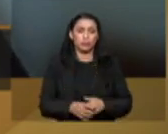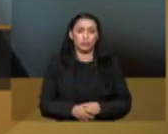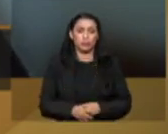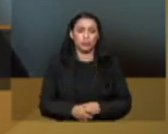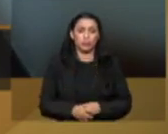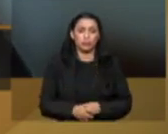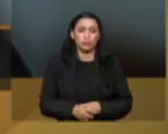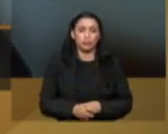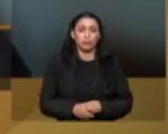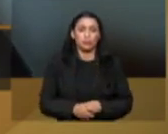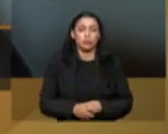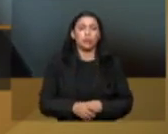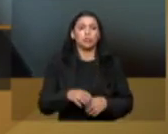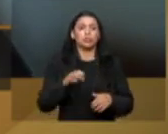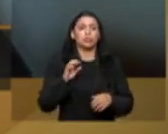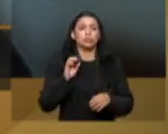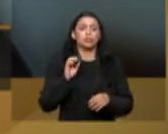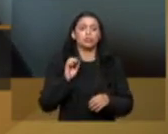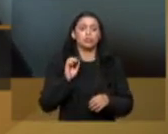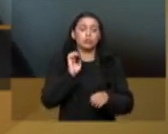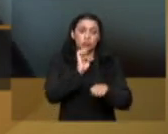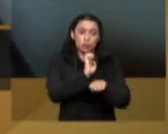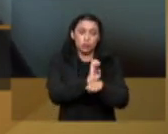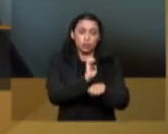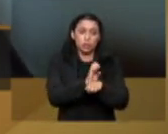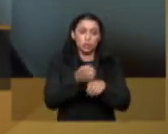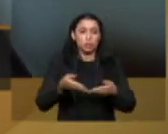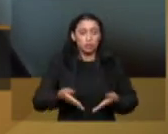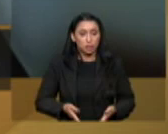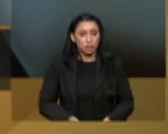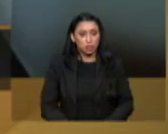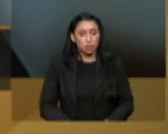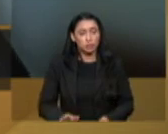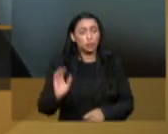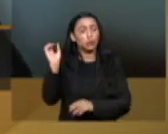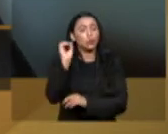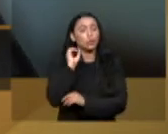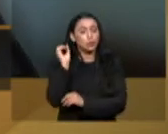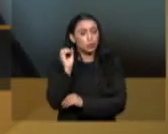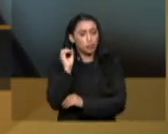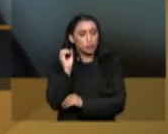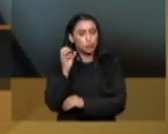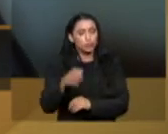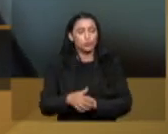1.043.313 do Estado de Nascimento de Vossa Excelência, o Rio Grande do Sul,